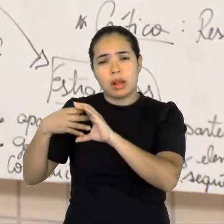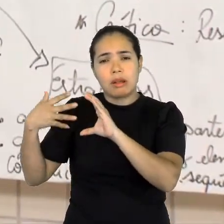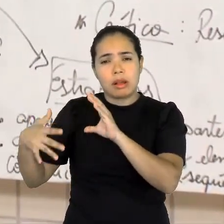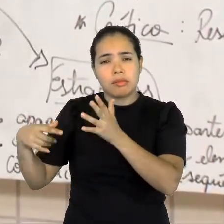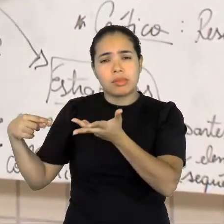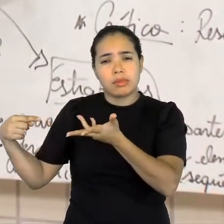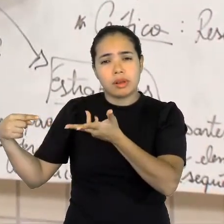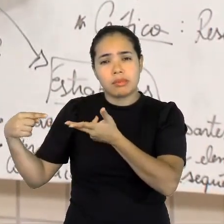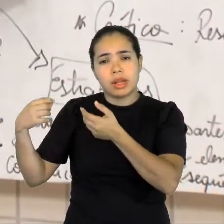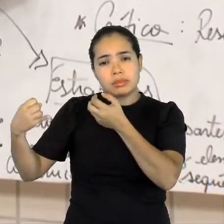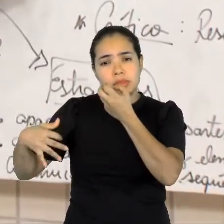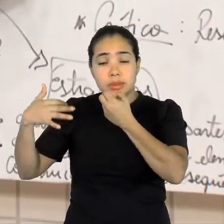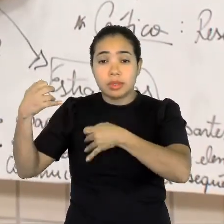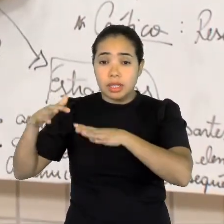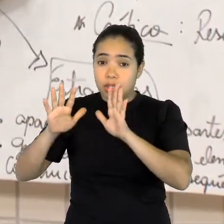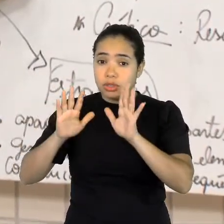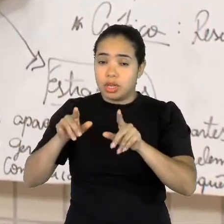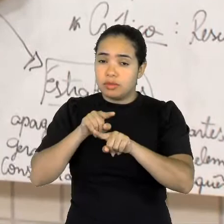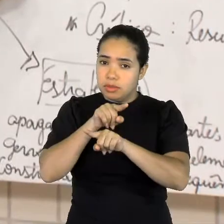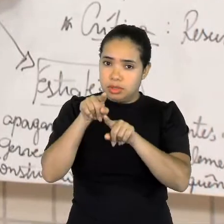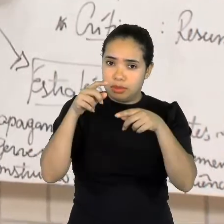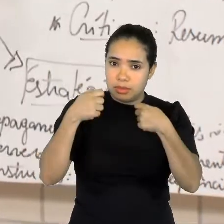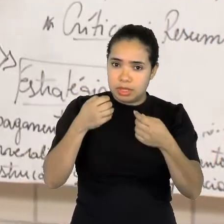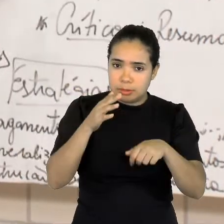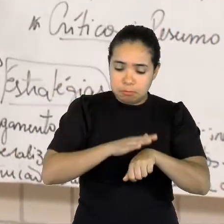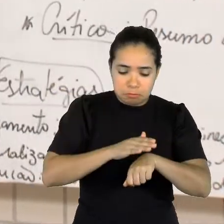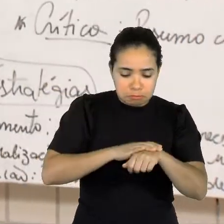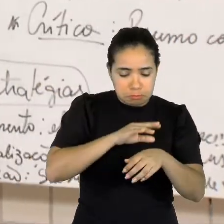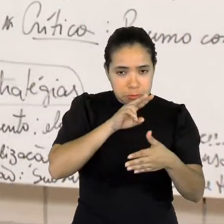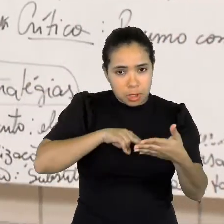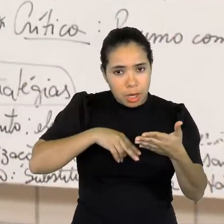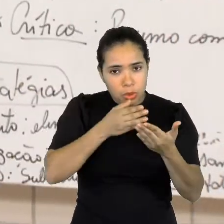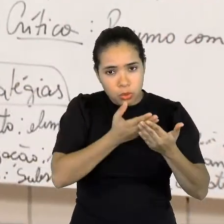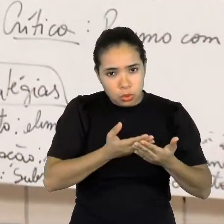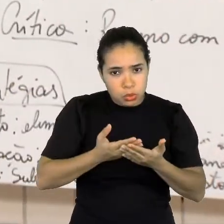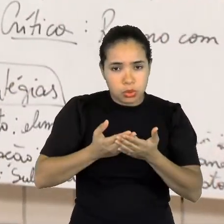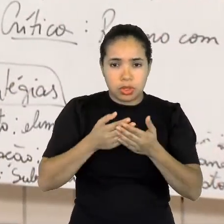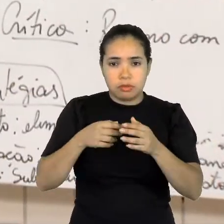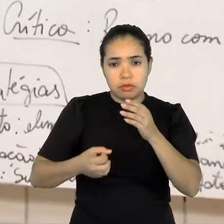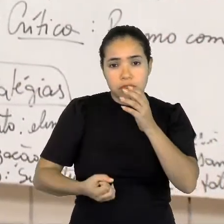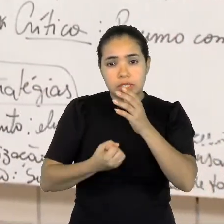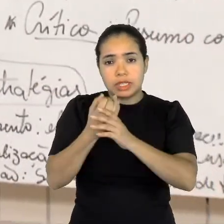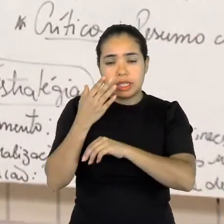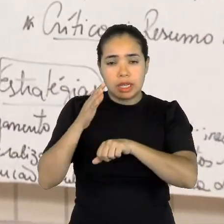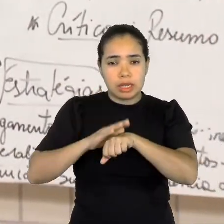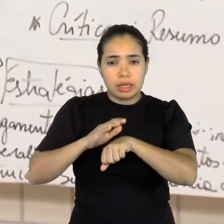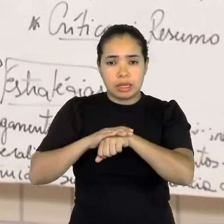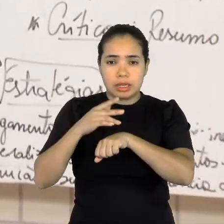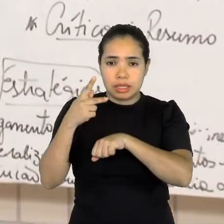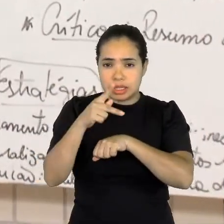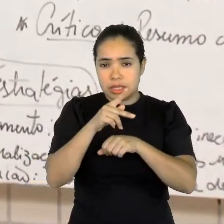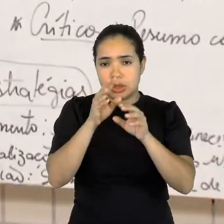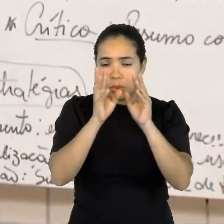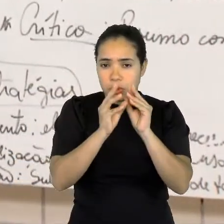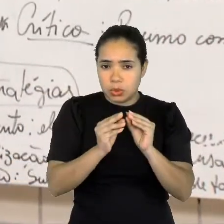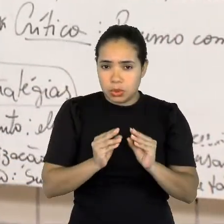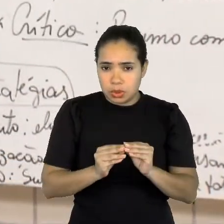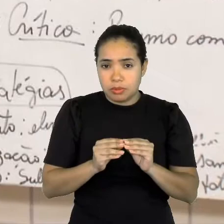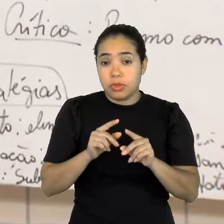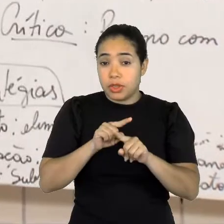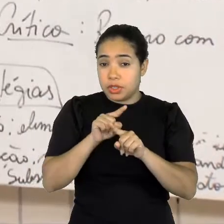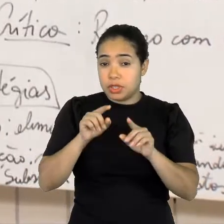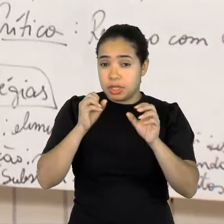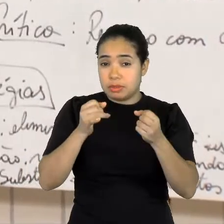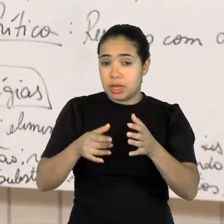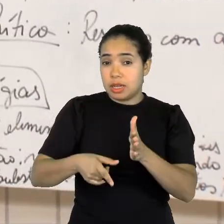disso daqui para você criar o seu resumo, para você fazer o seu resumo. Vocês viram também que antes de eu